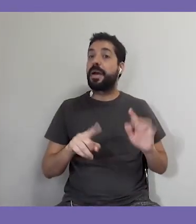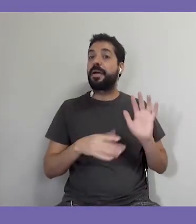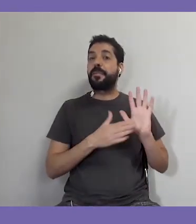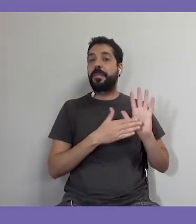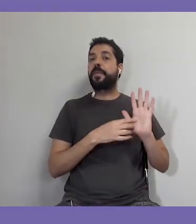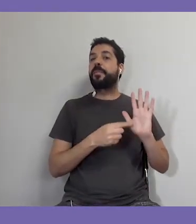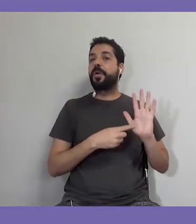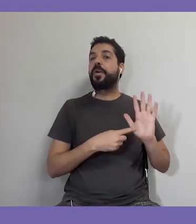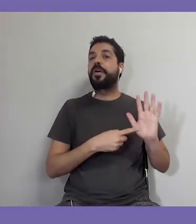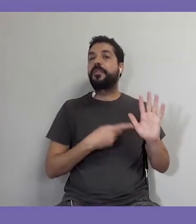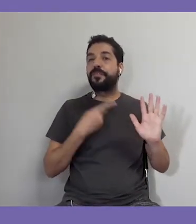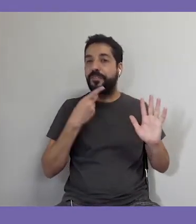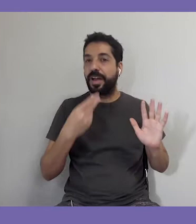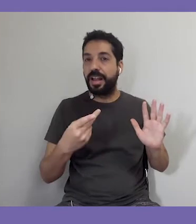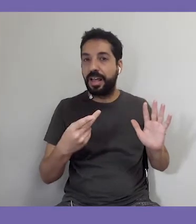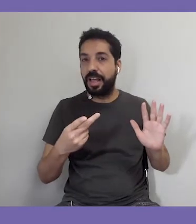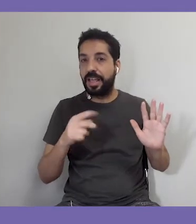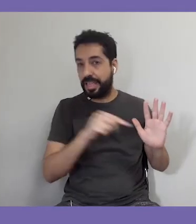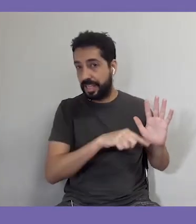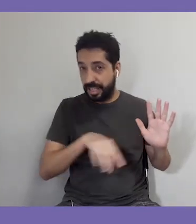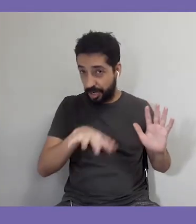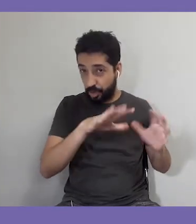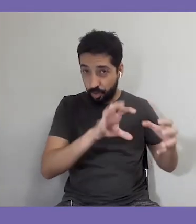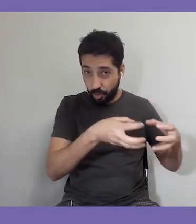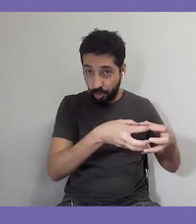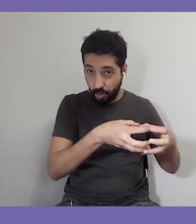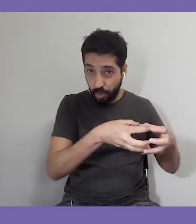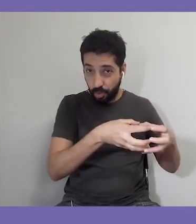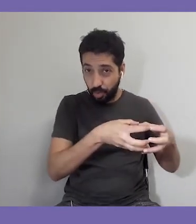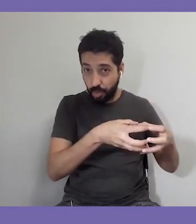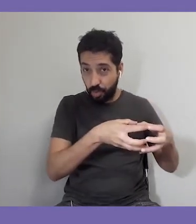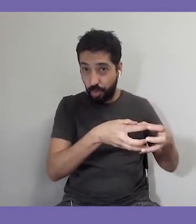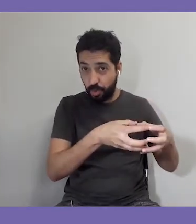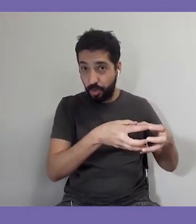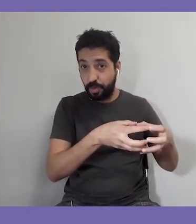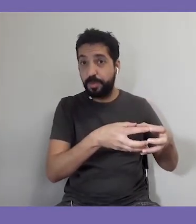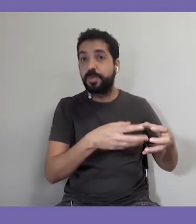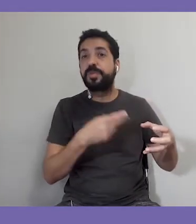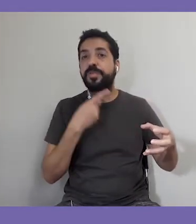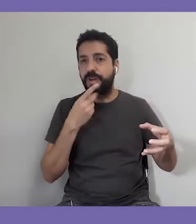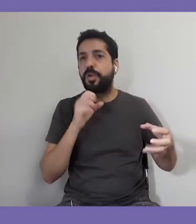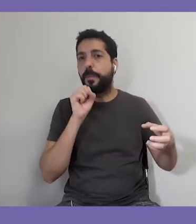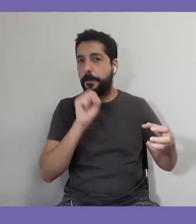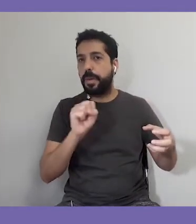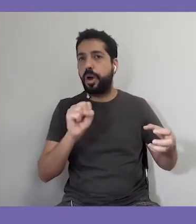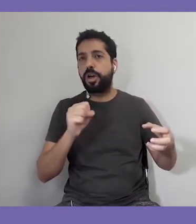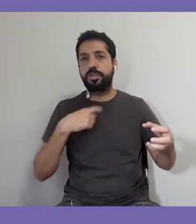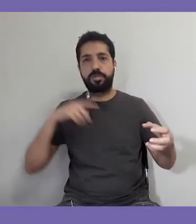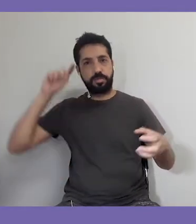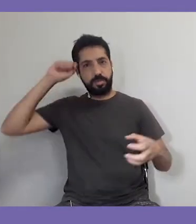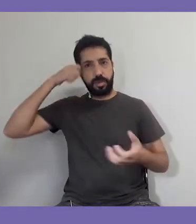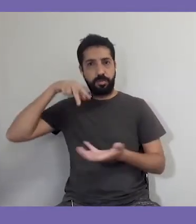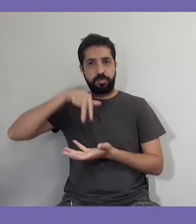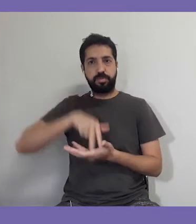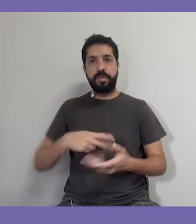Mas que se propôs a falar, me deixar falar, na verdade, me deixar livre para